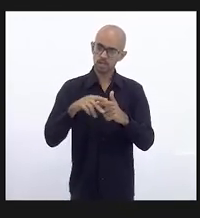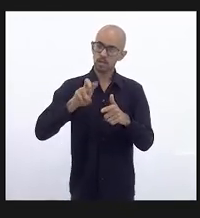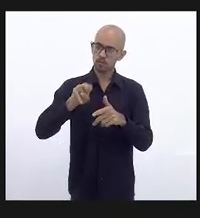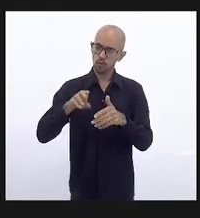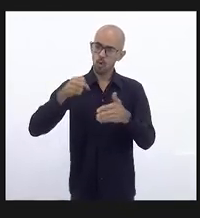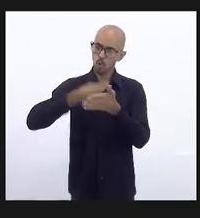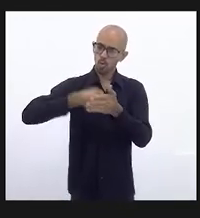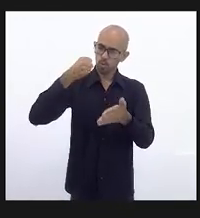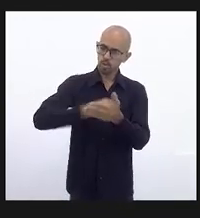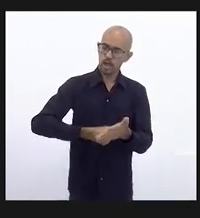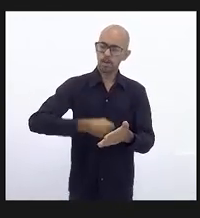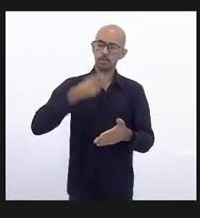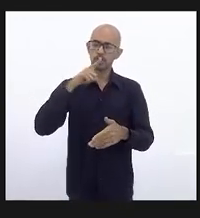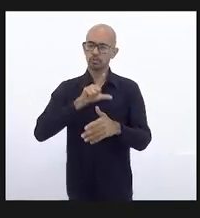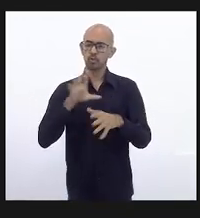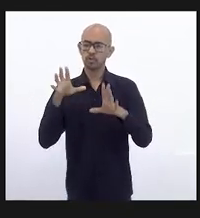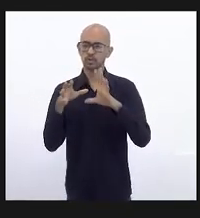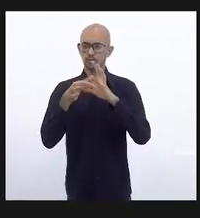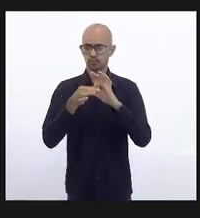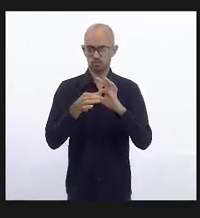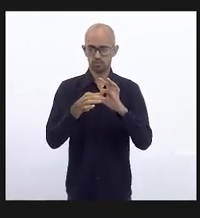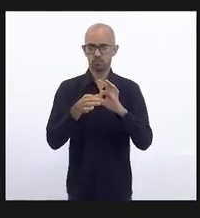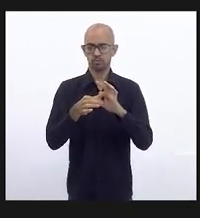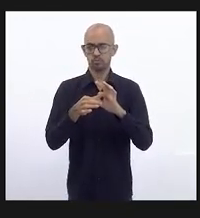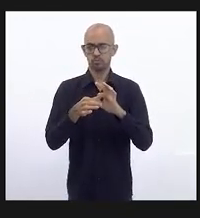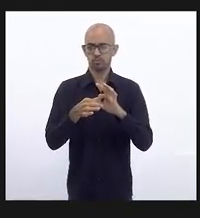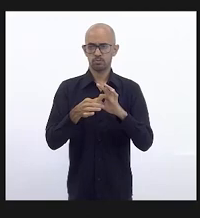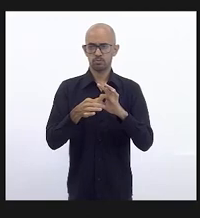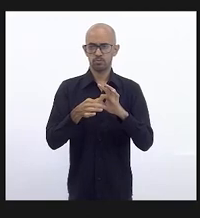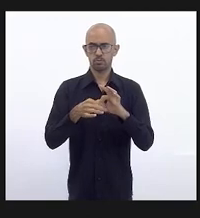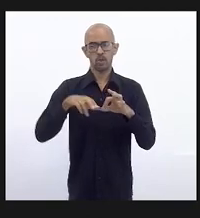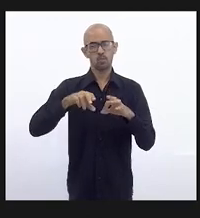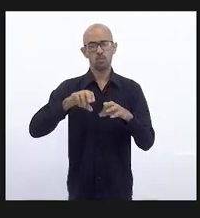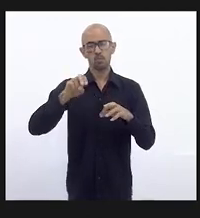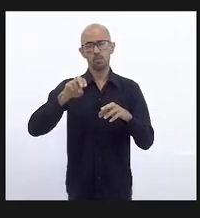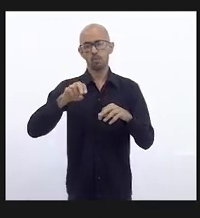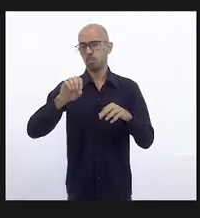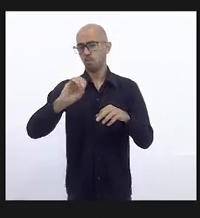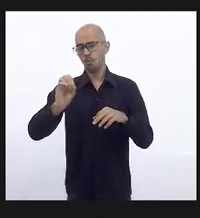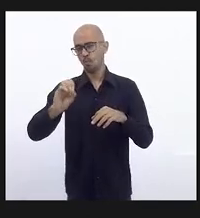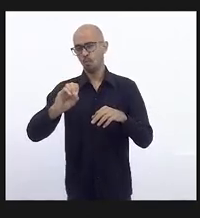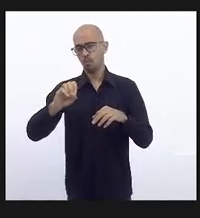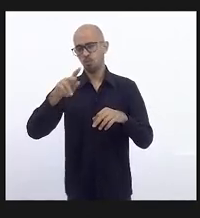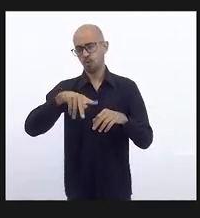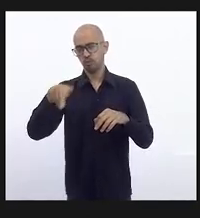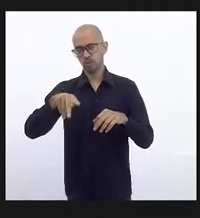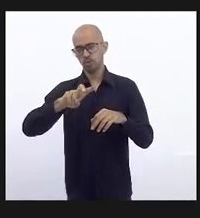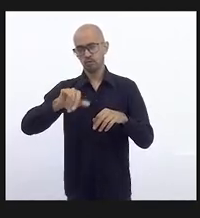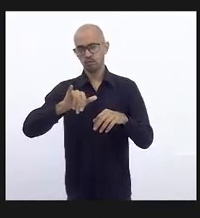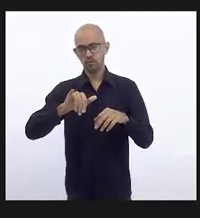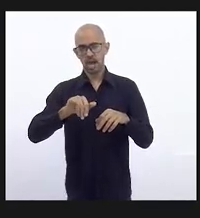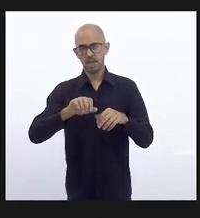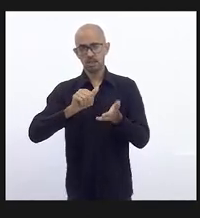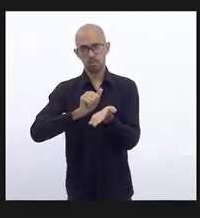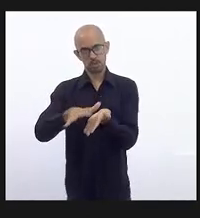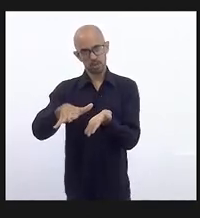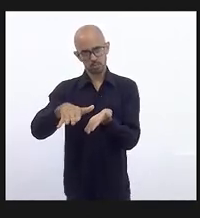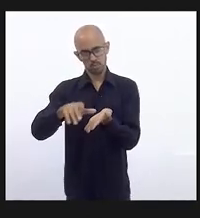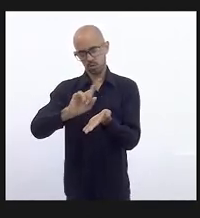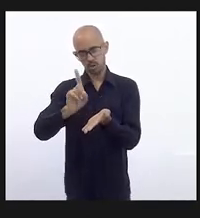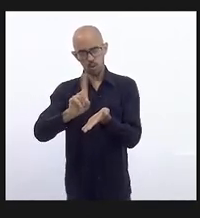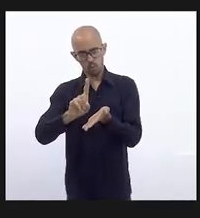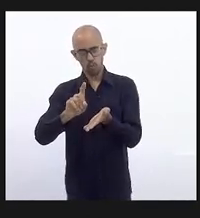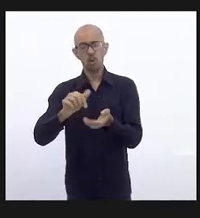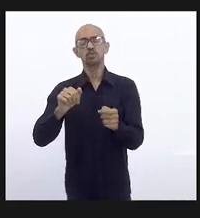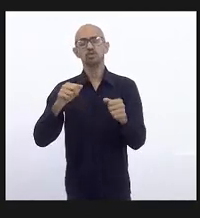que esse processo de incorporação signifique que nenhum professor vai ser retirado da Zona Oeste. Pelo contrário, temos que ter um plano de